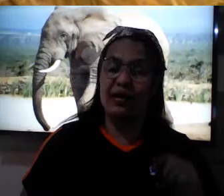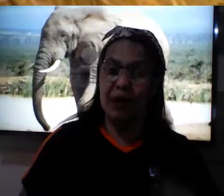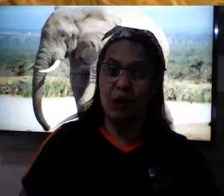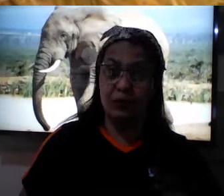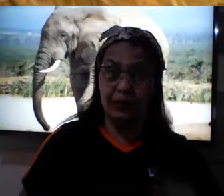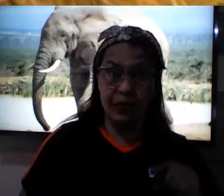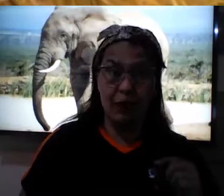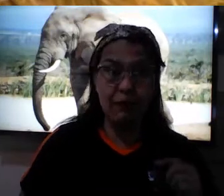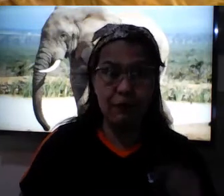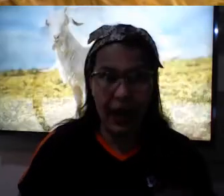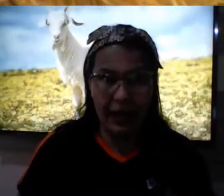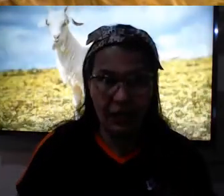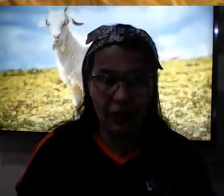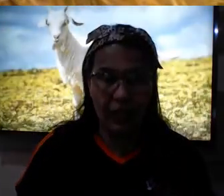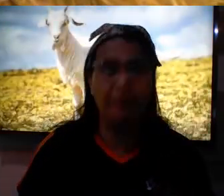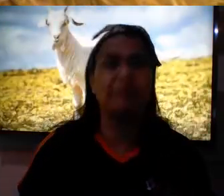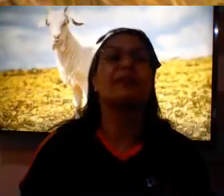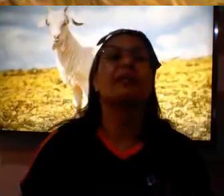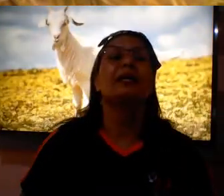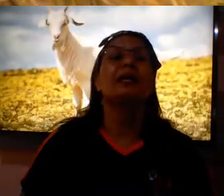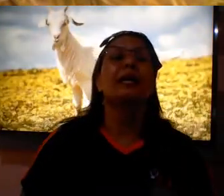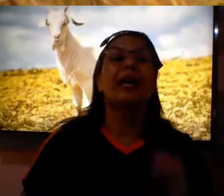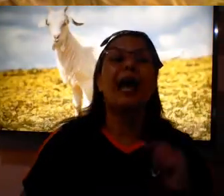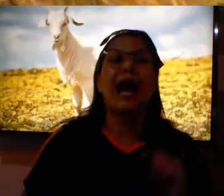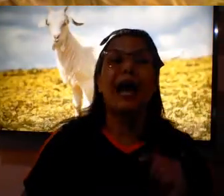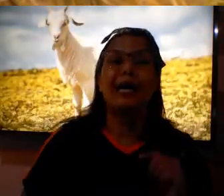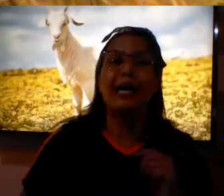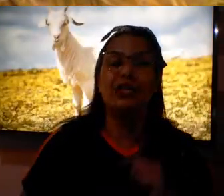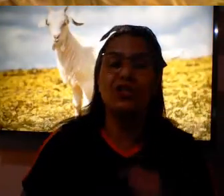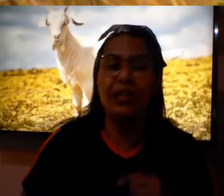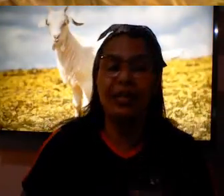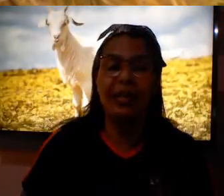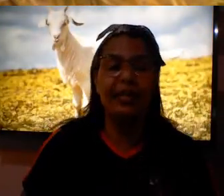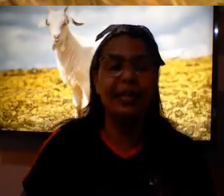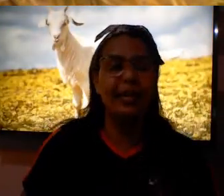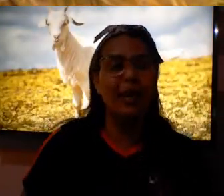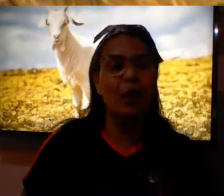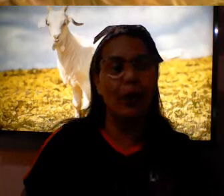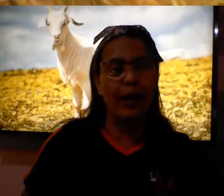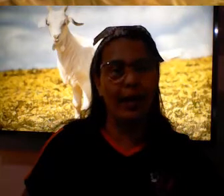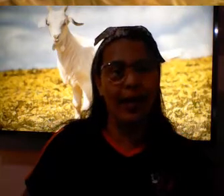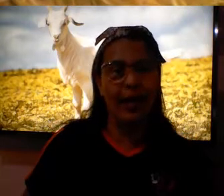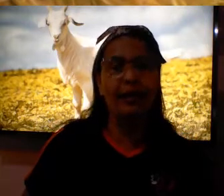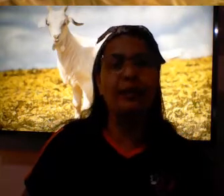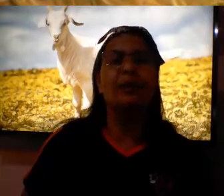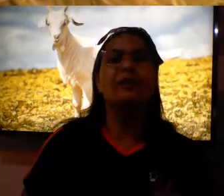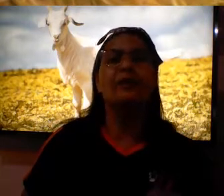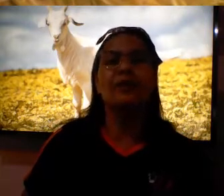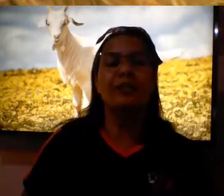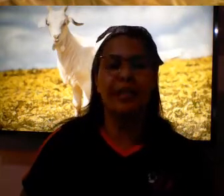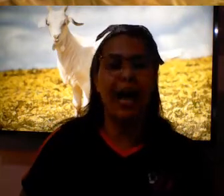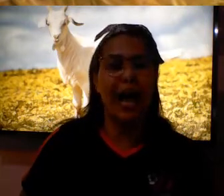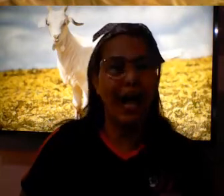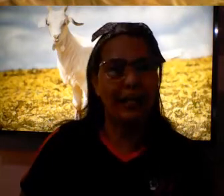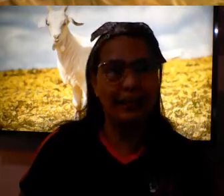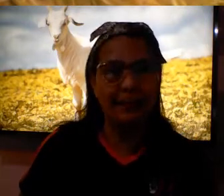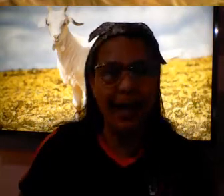um animal selvagem e há quem diga que ele é o rei